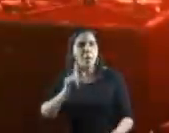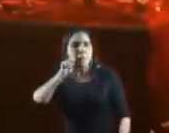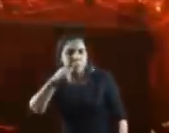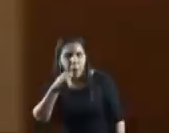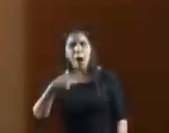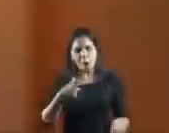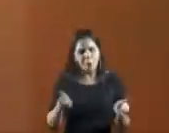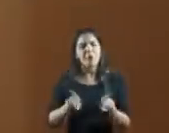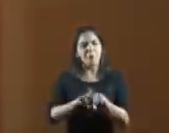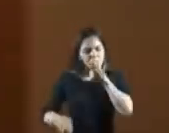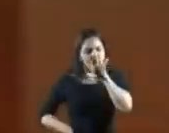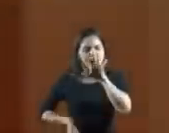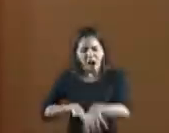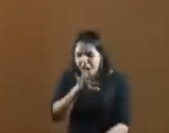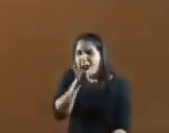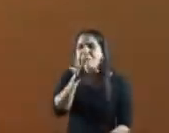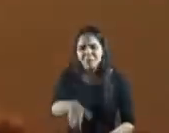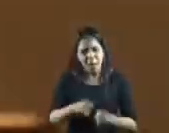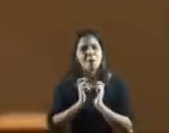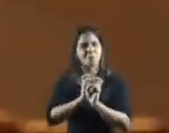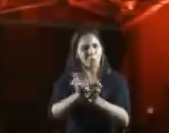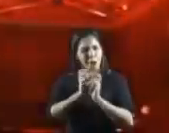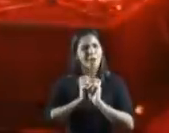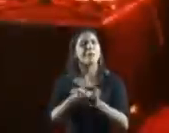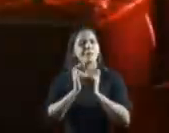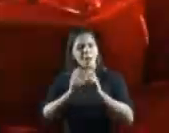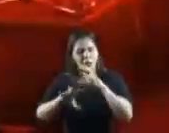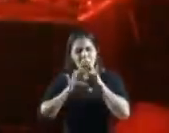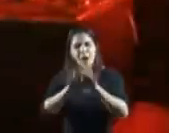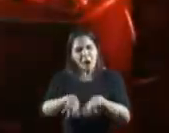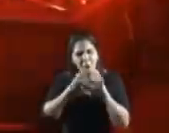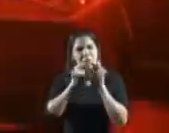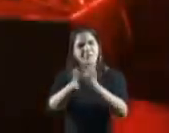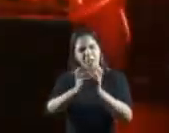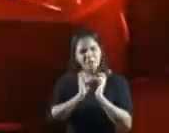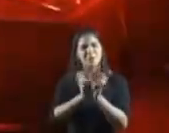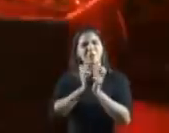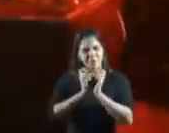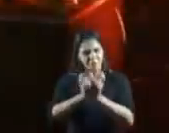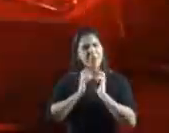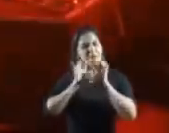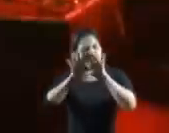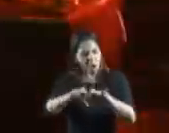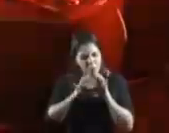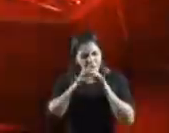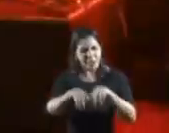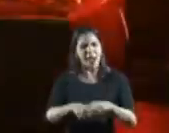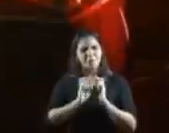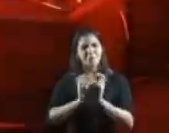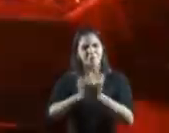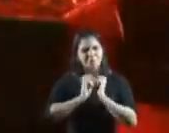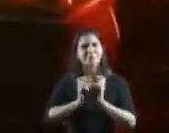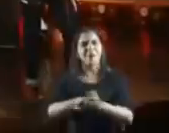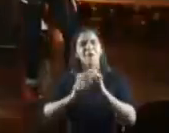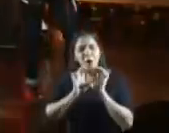pão. Vomitar no trem, vomitar no trem, vomitar no trem.